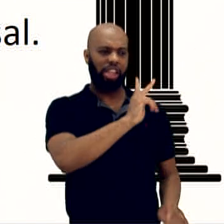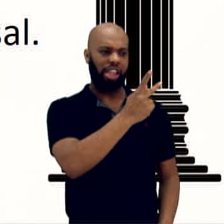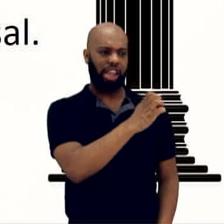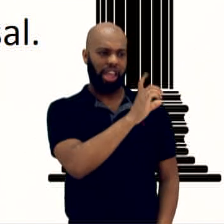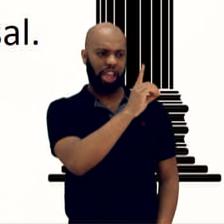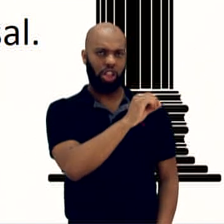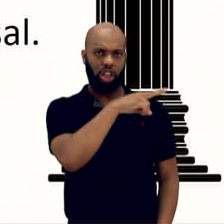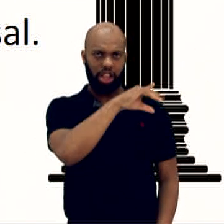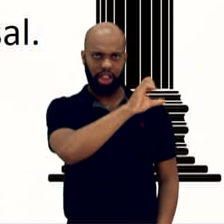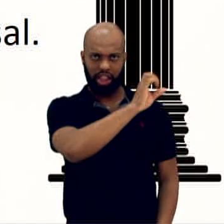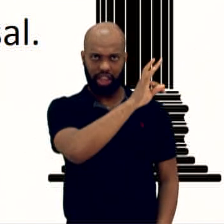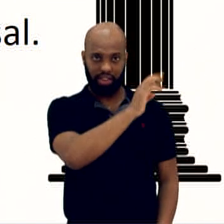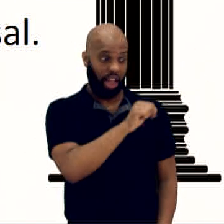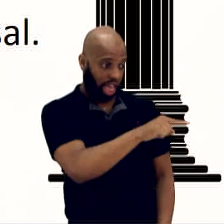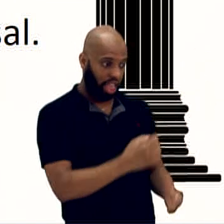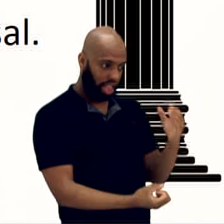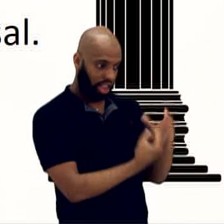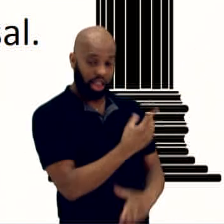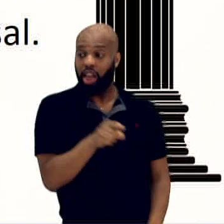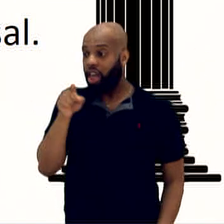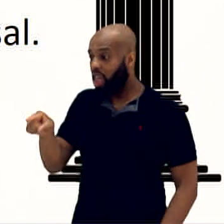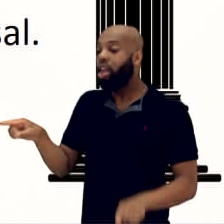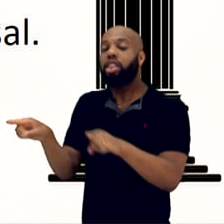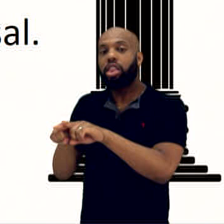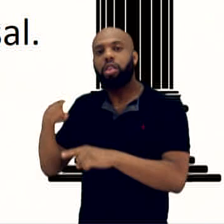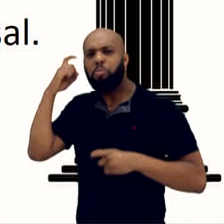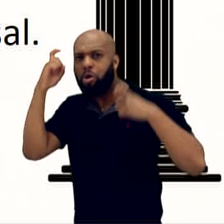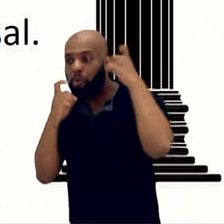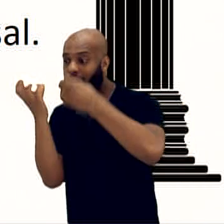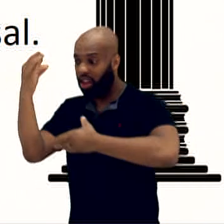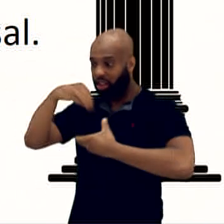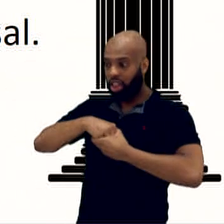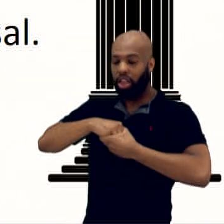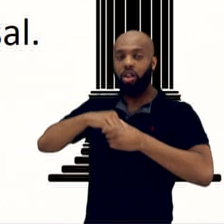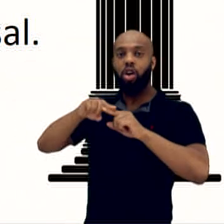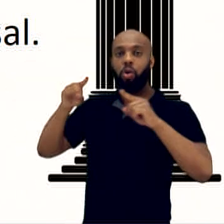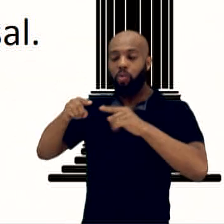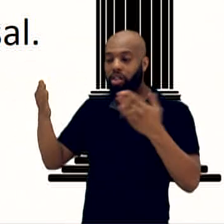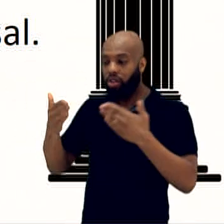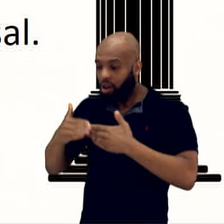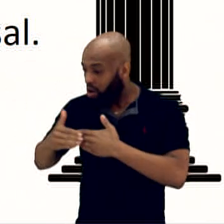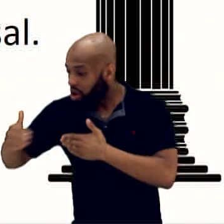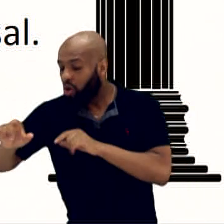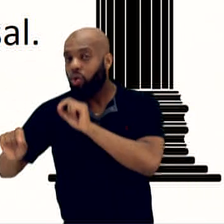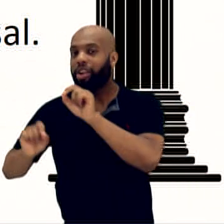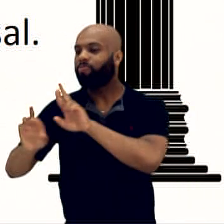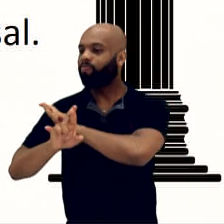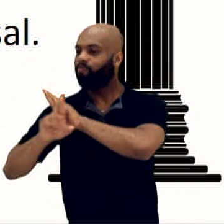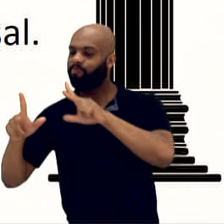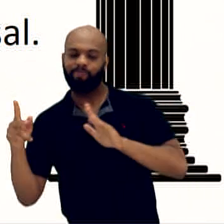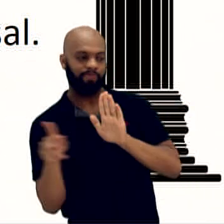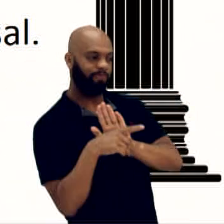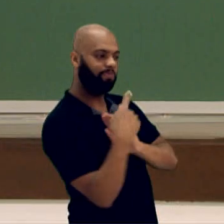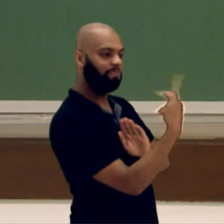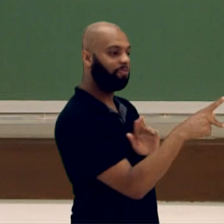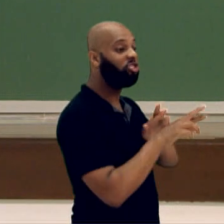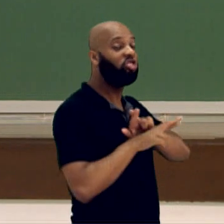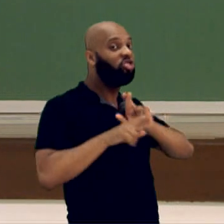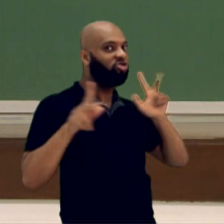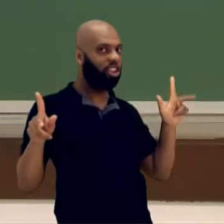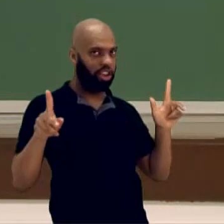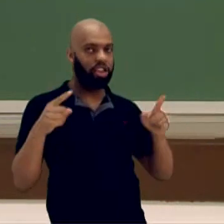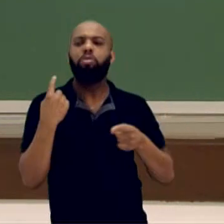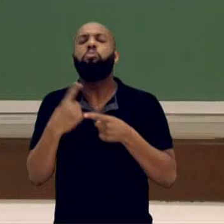Os estoicos também estão preocupados com o interior do ser humano. Só que o ponto de partida dos estoicos é diferente do Epicuro. Por